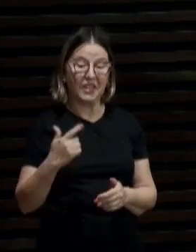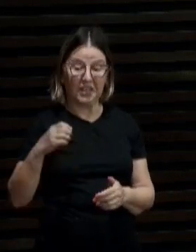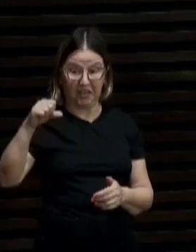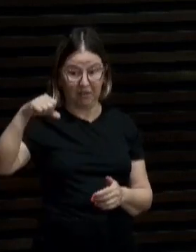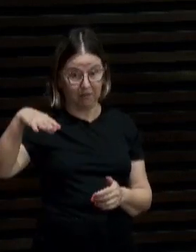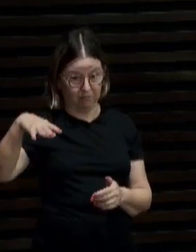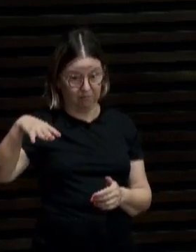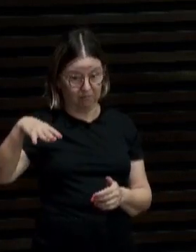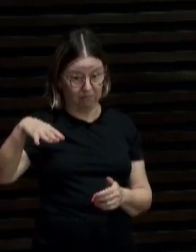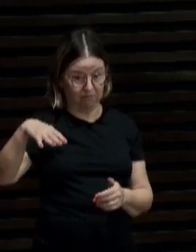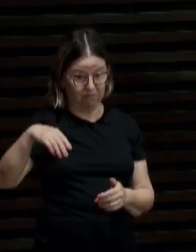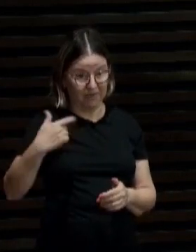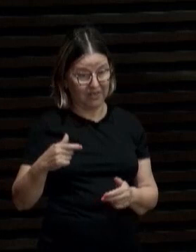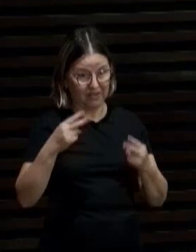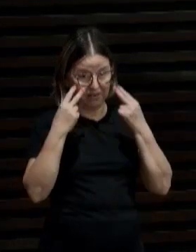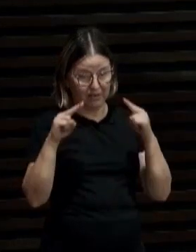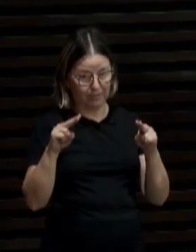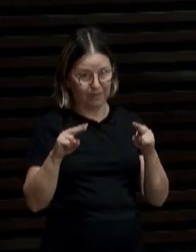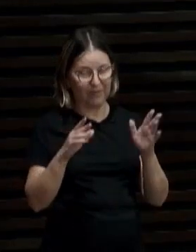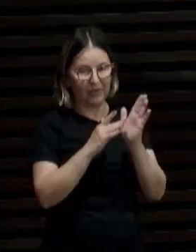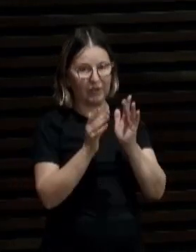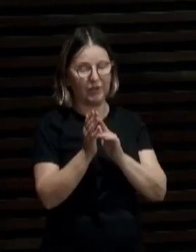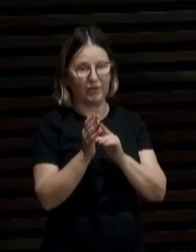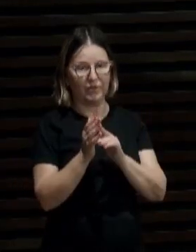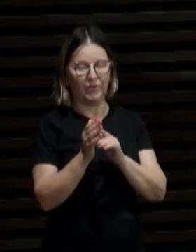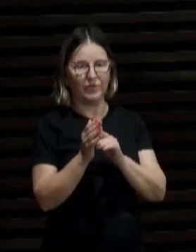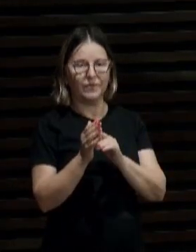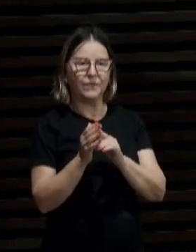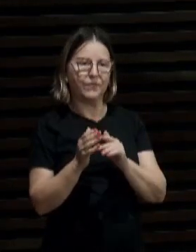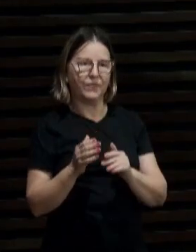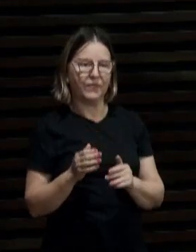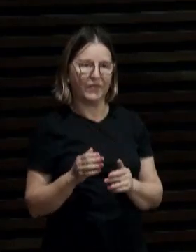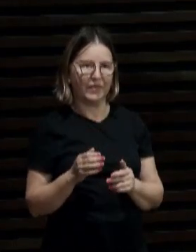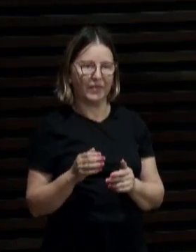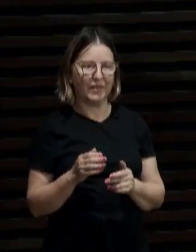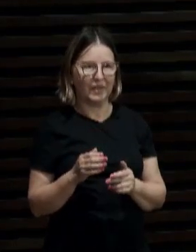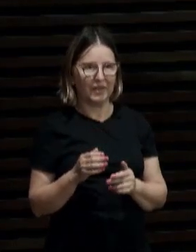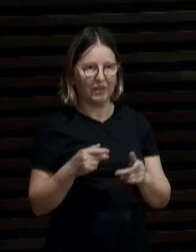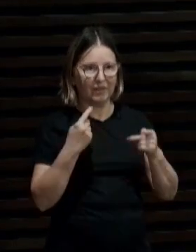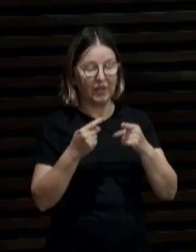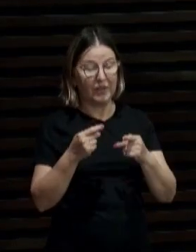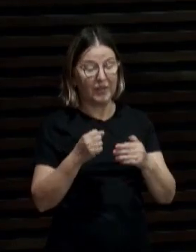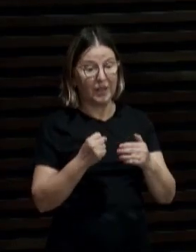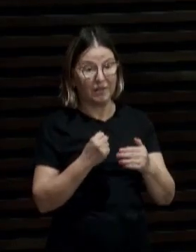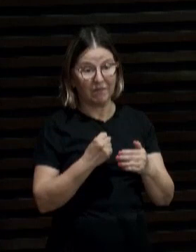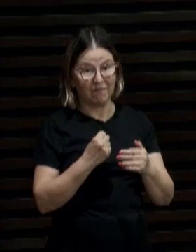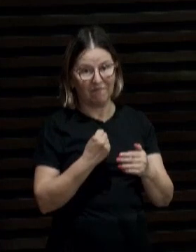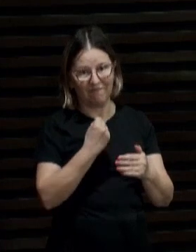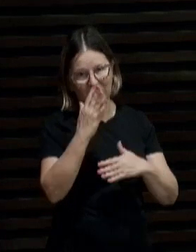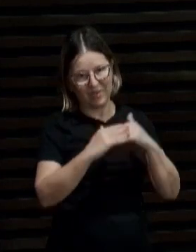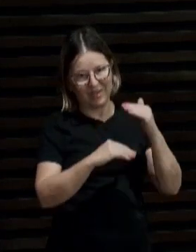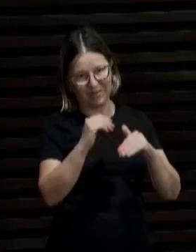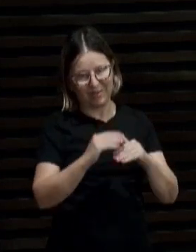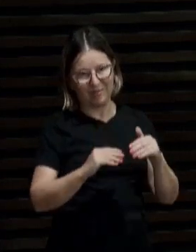testemunho. Jesus estava se referindo às boas obras que Ele mesmo havia preparado de antemão para que eles andassem